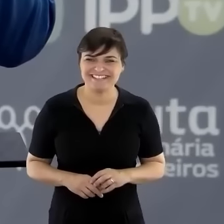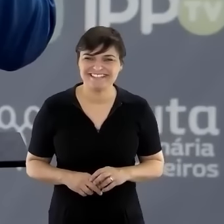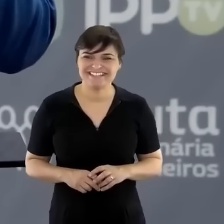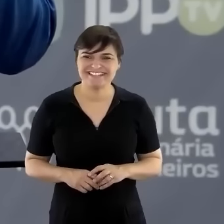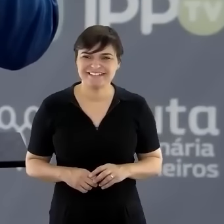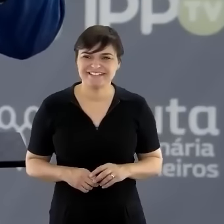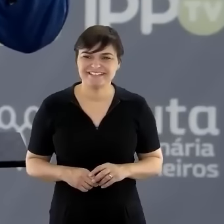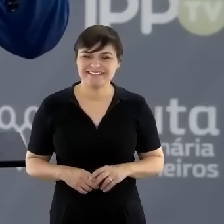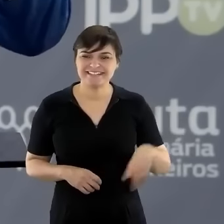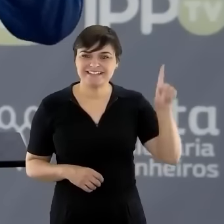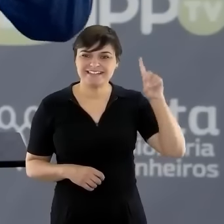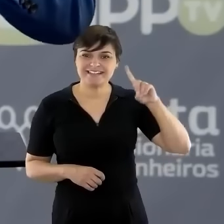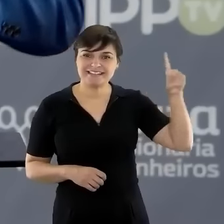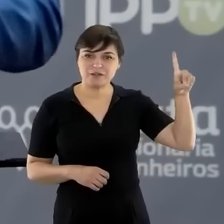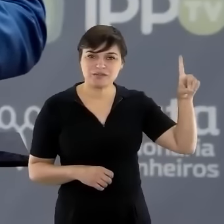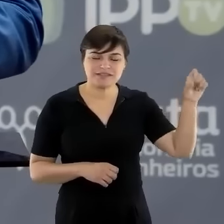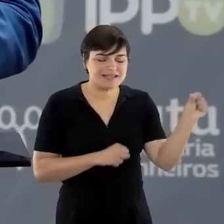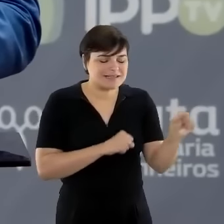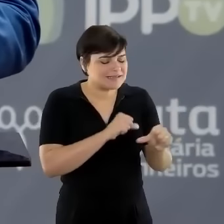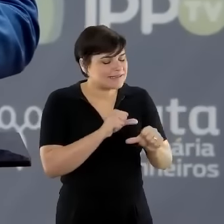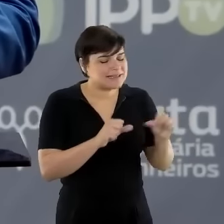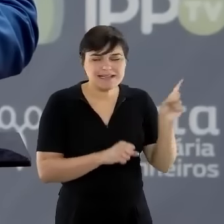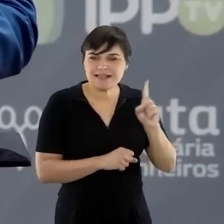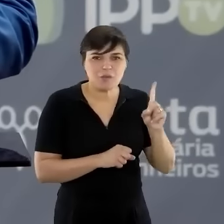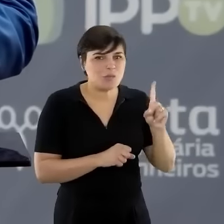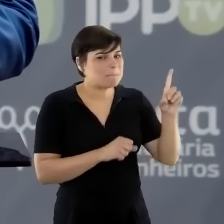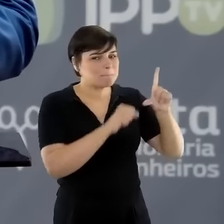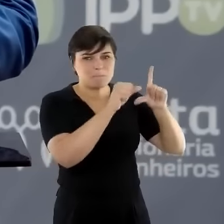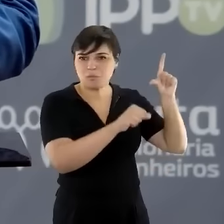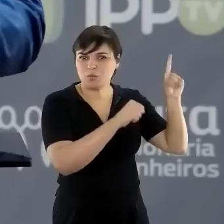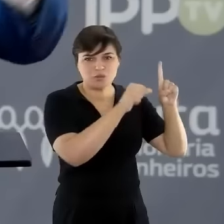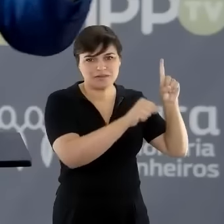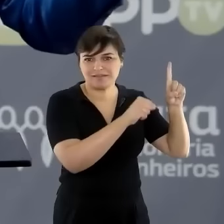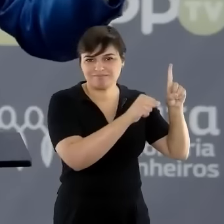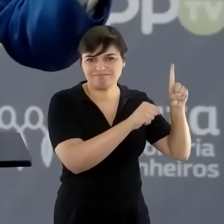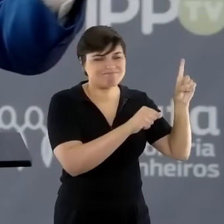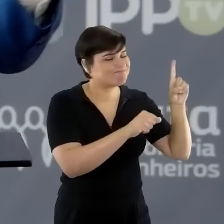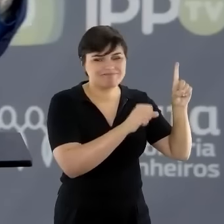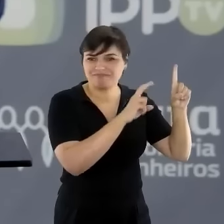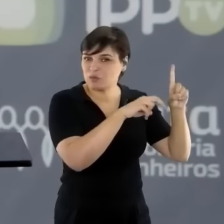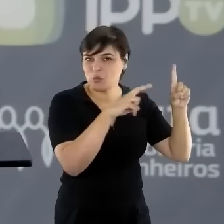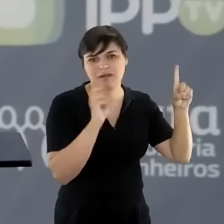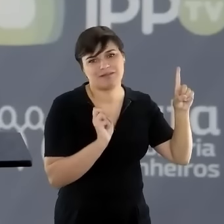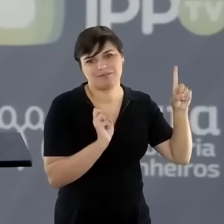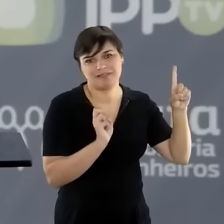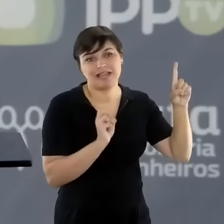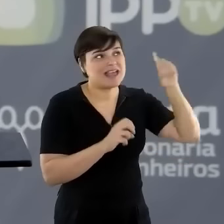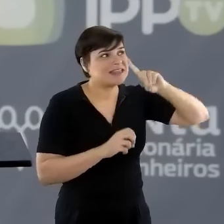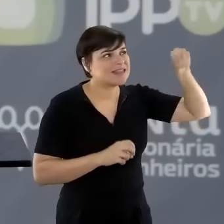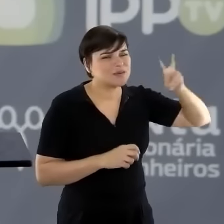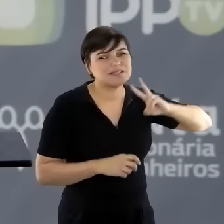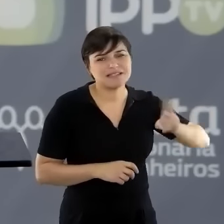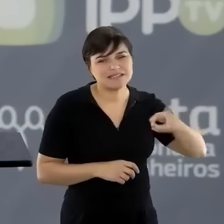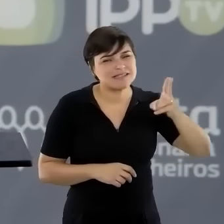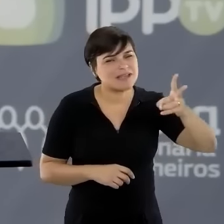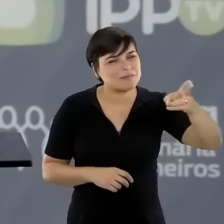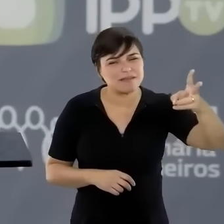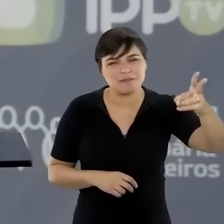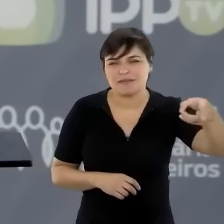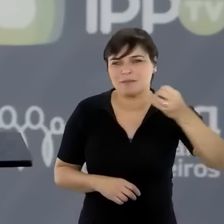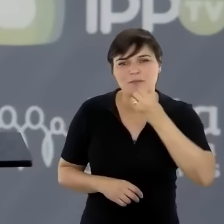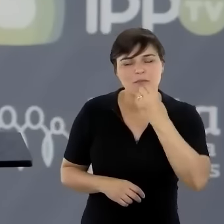imutável em sua bondade bendito seja Deus porque este é o nosso